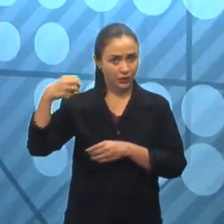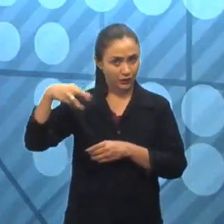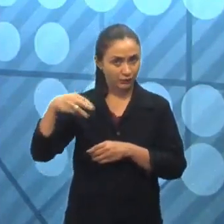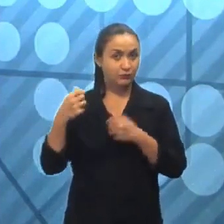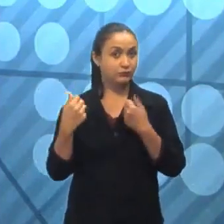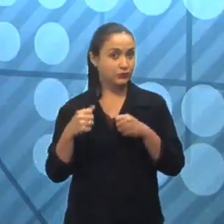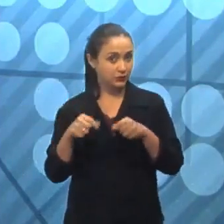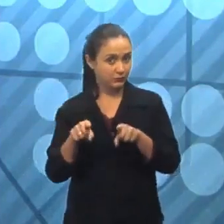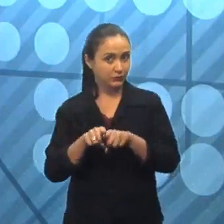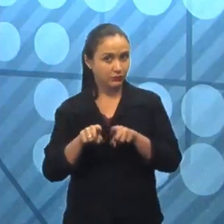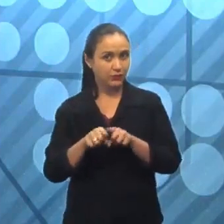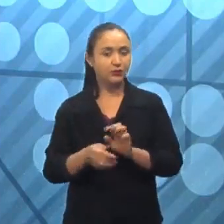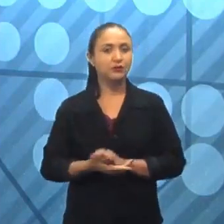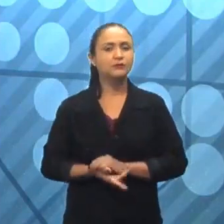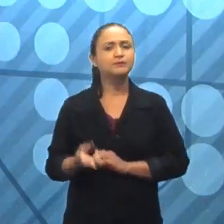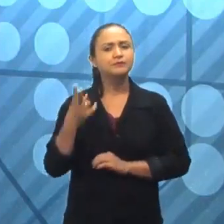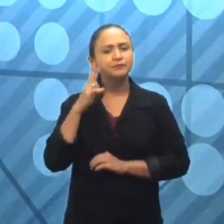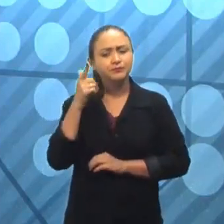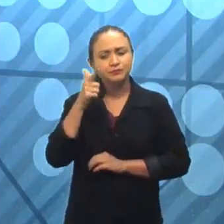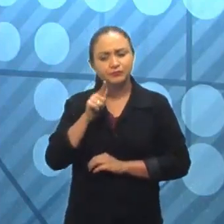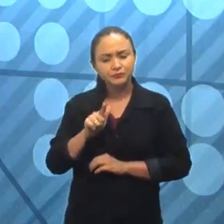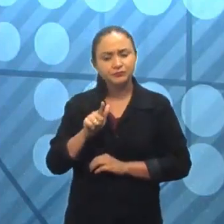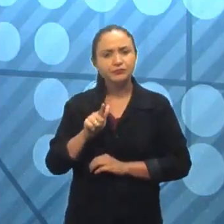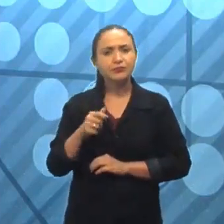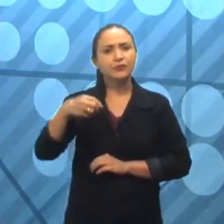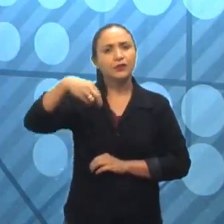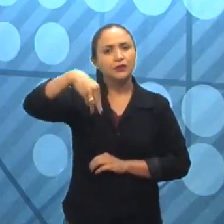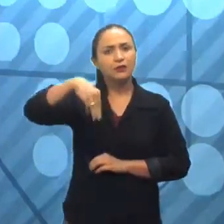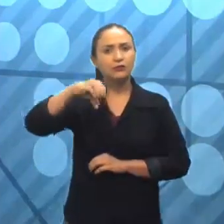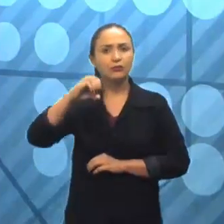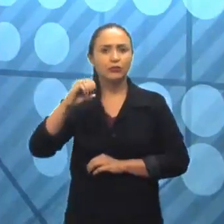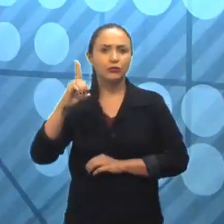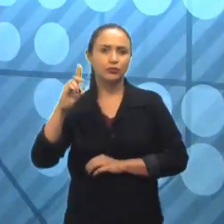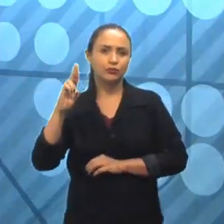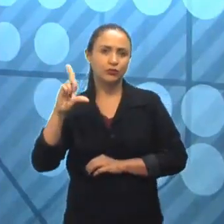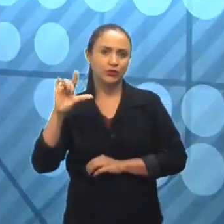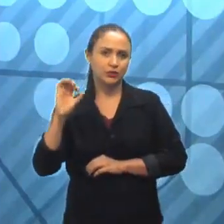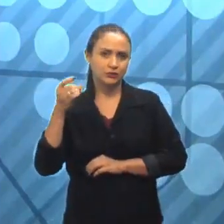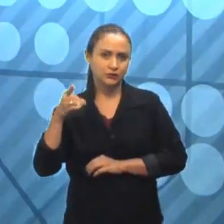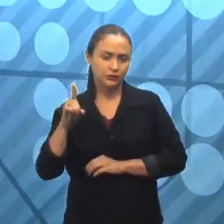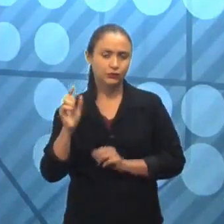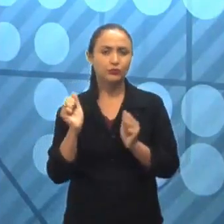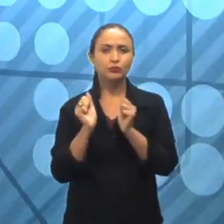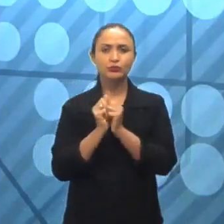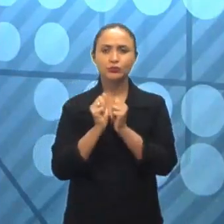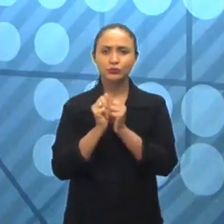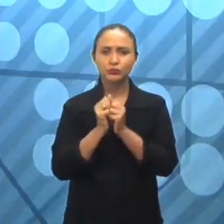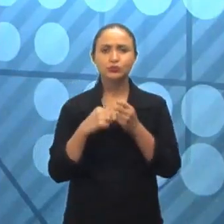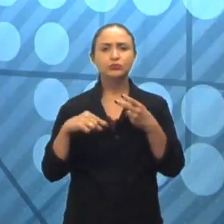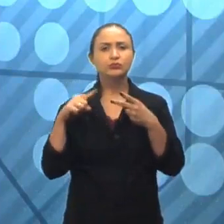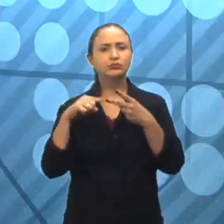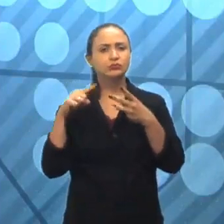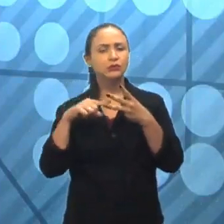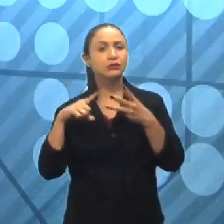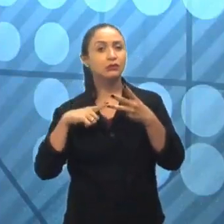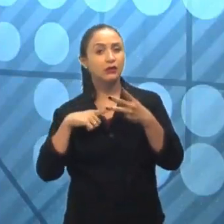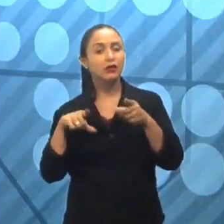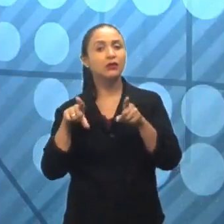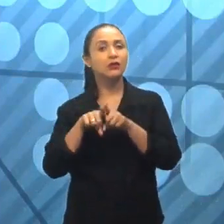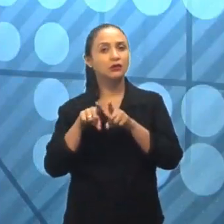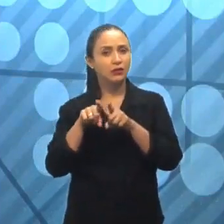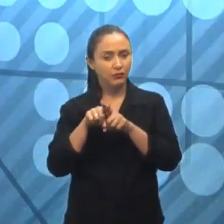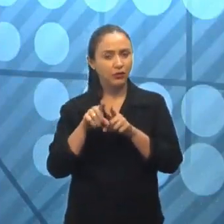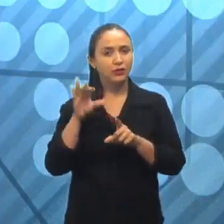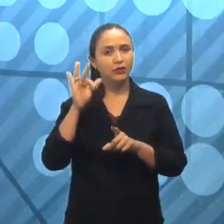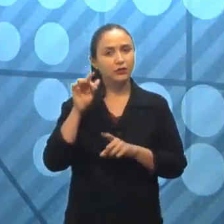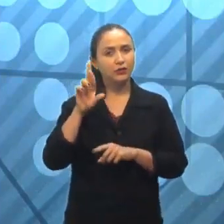você viu modulações por amplitude, utilizando o multisim. Terceiro, você viu modulações por frequência,